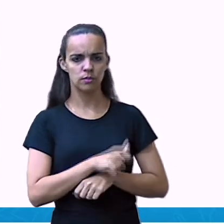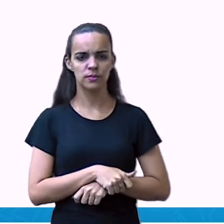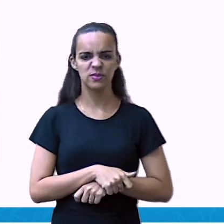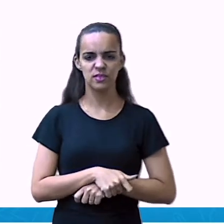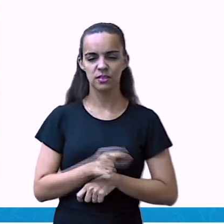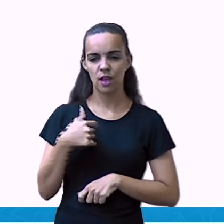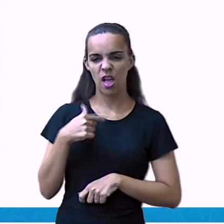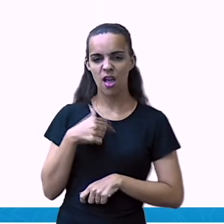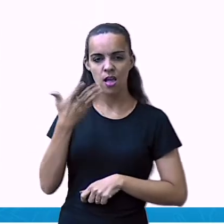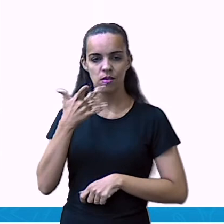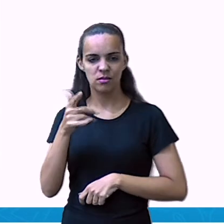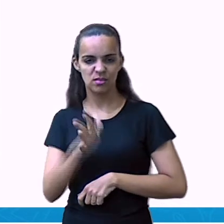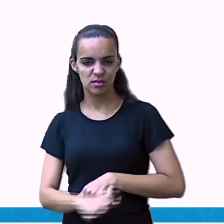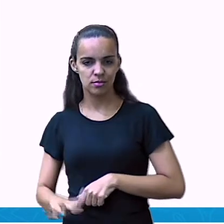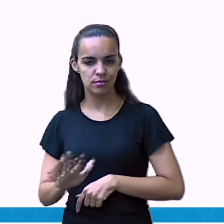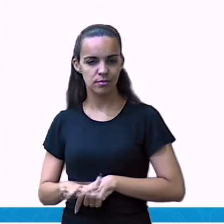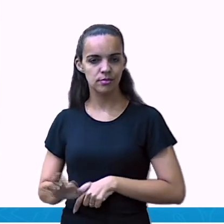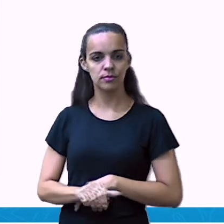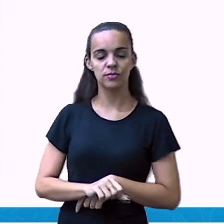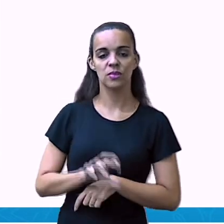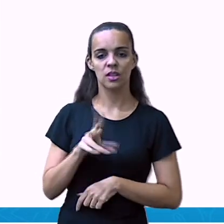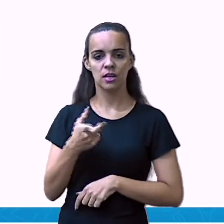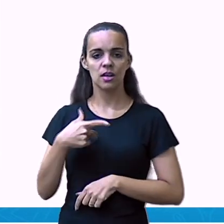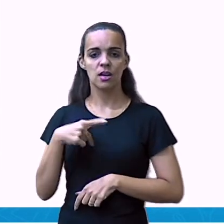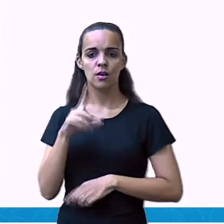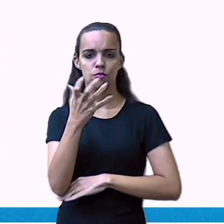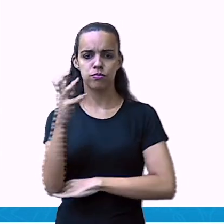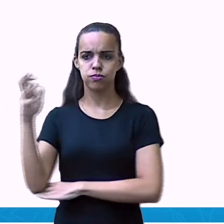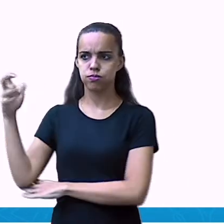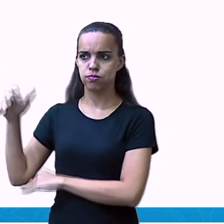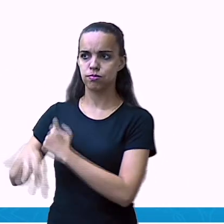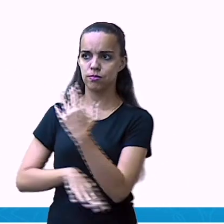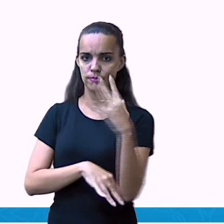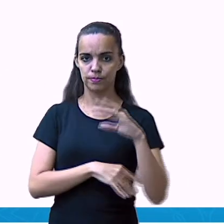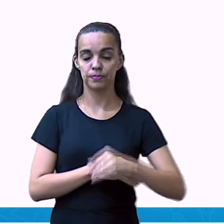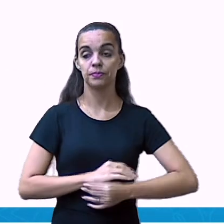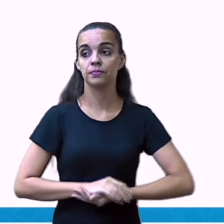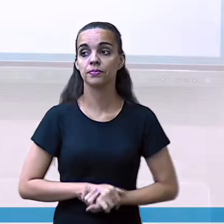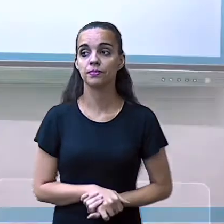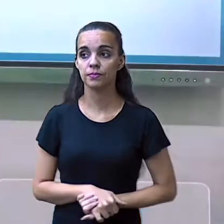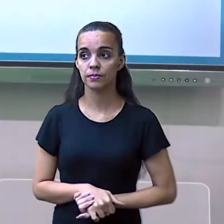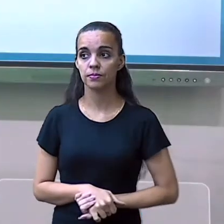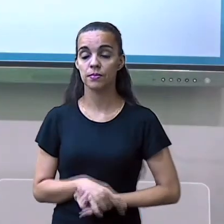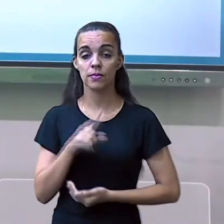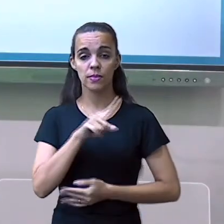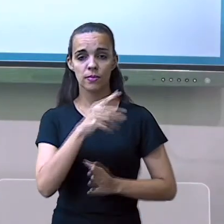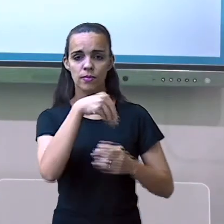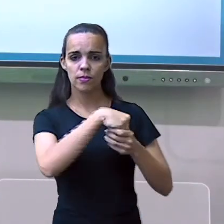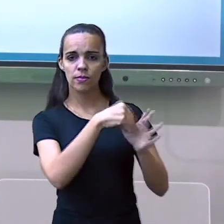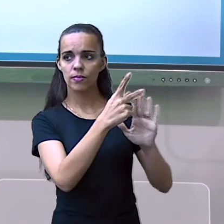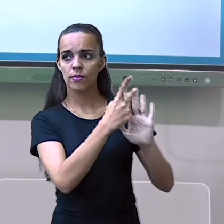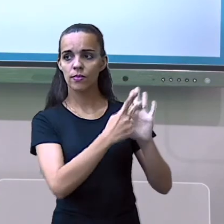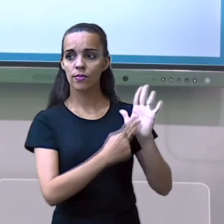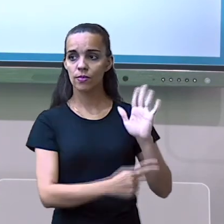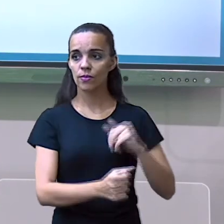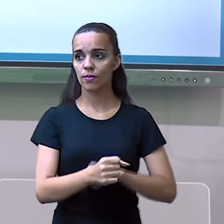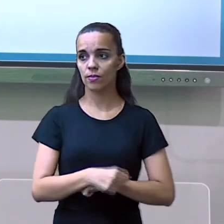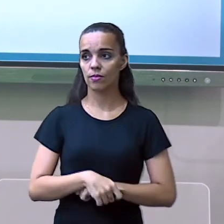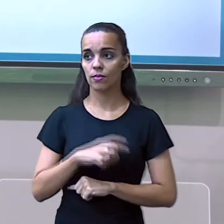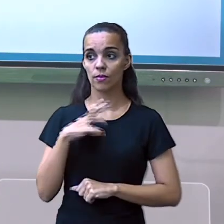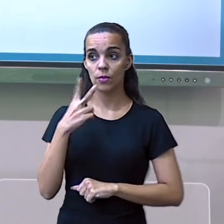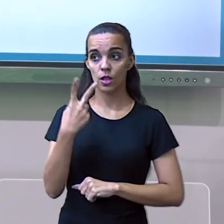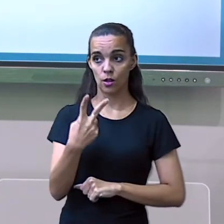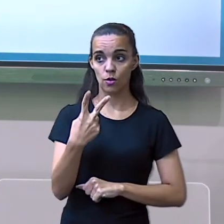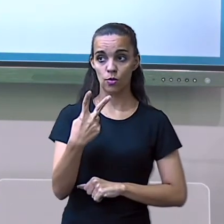serelepe, moleque, selva, relva. Nesse poema aparecem